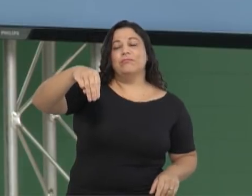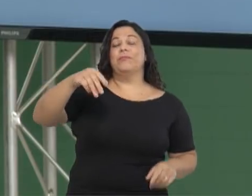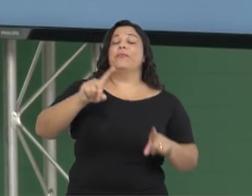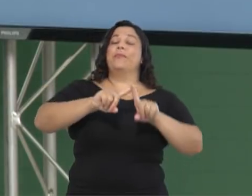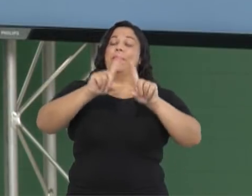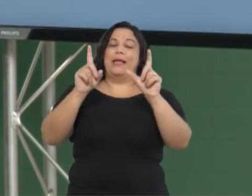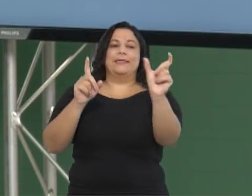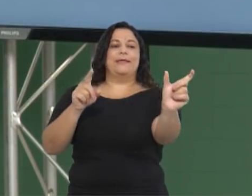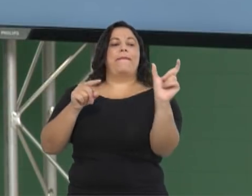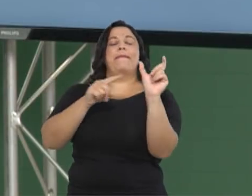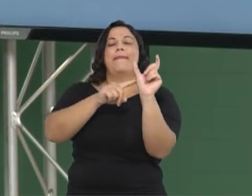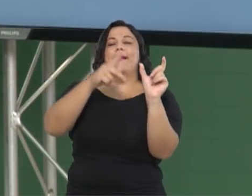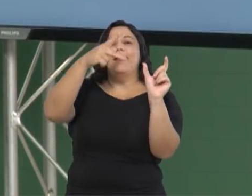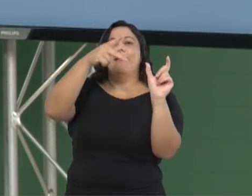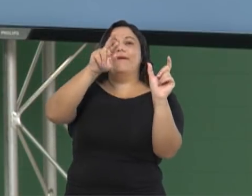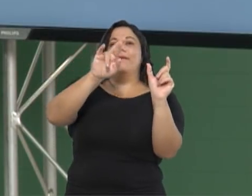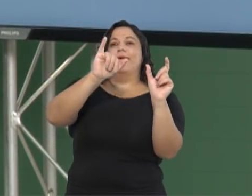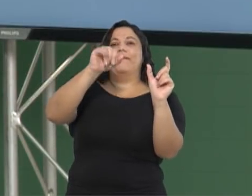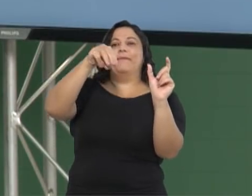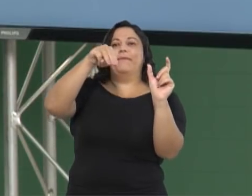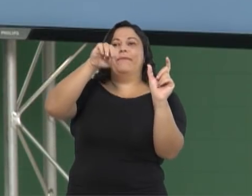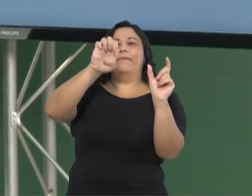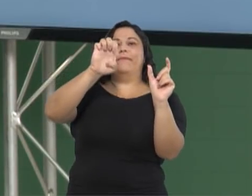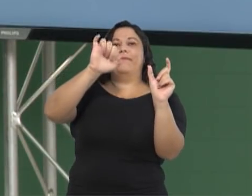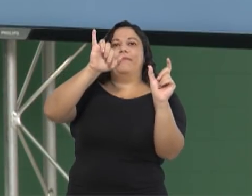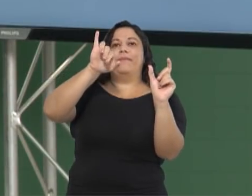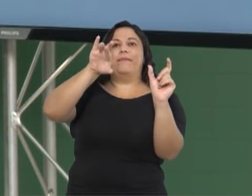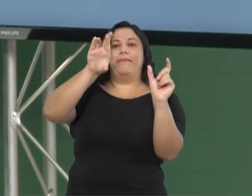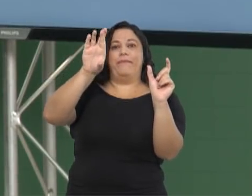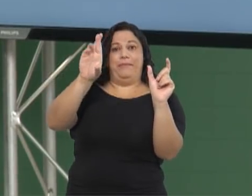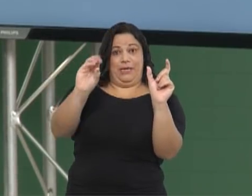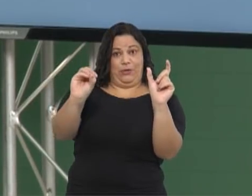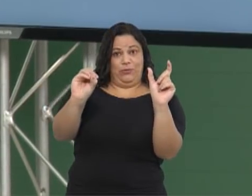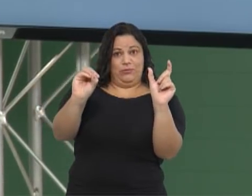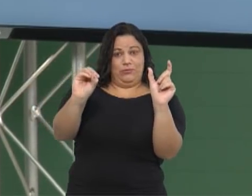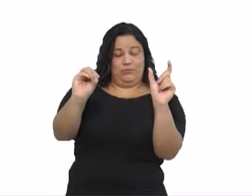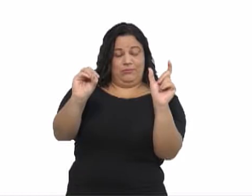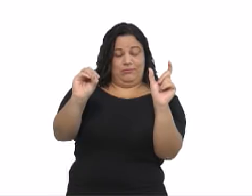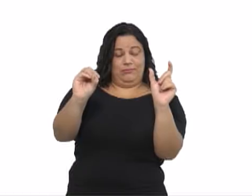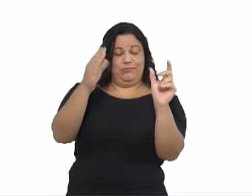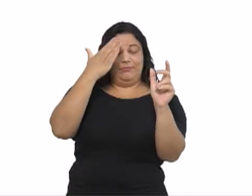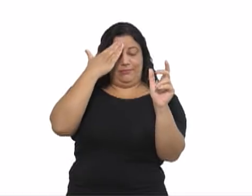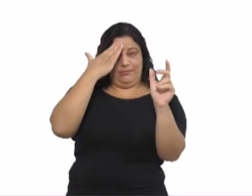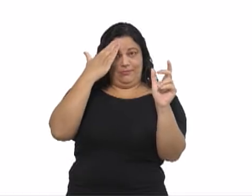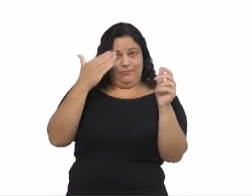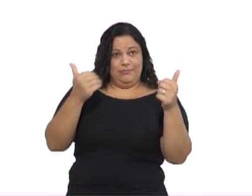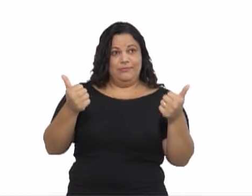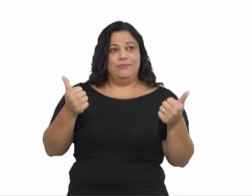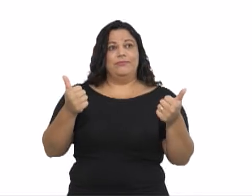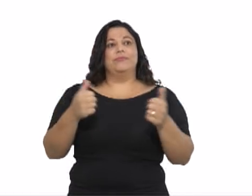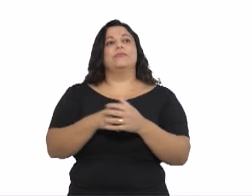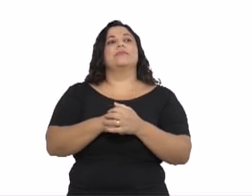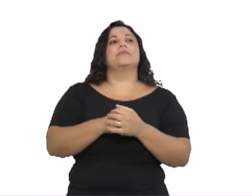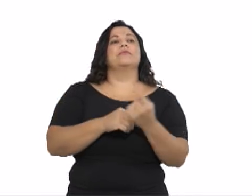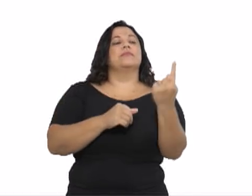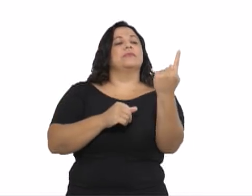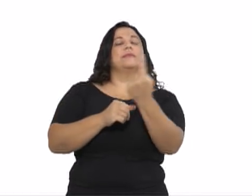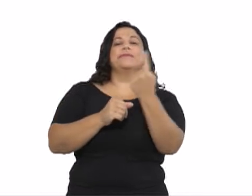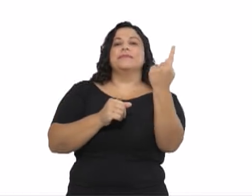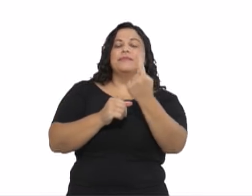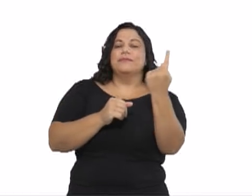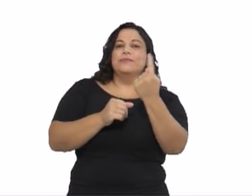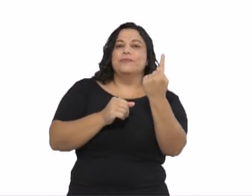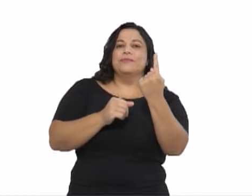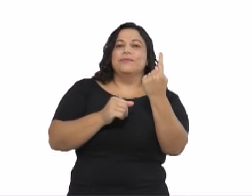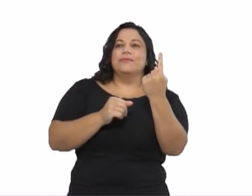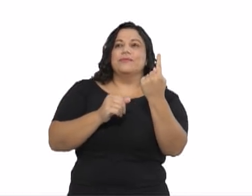primeiro. Observem que no número 1, a teacher escreve primeiro e as